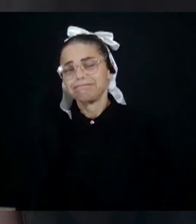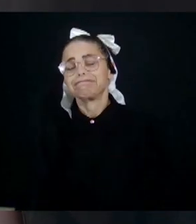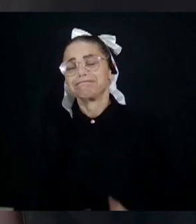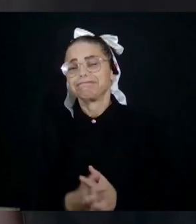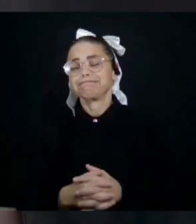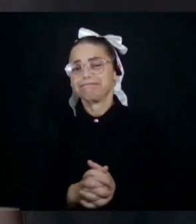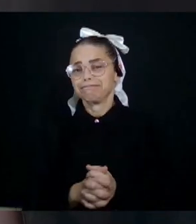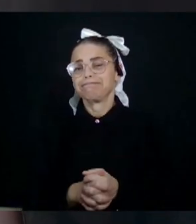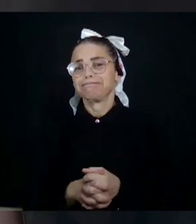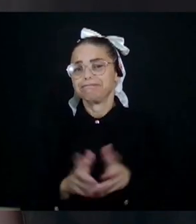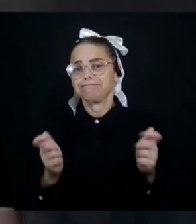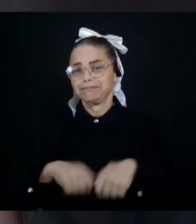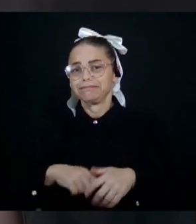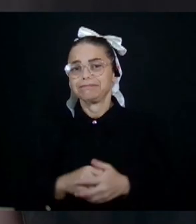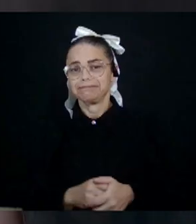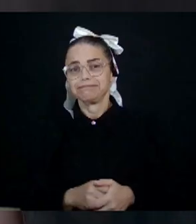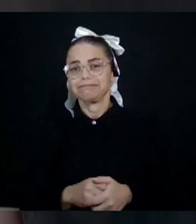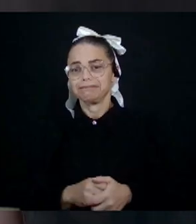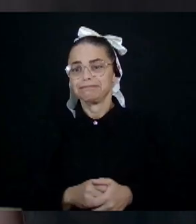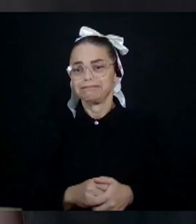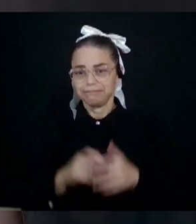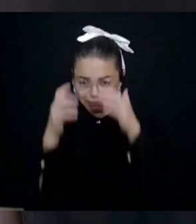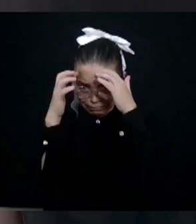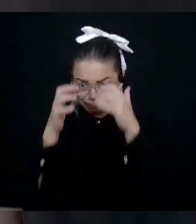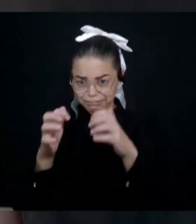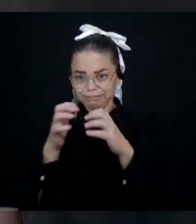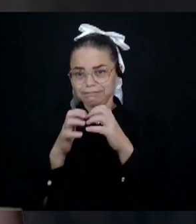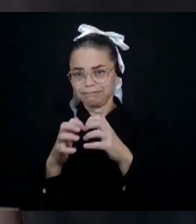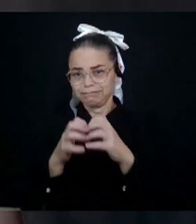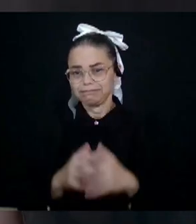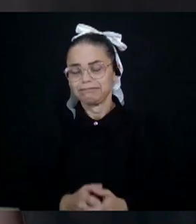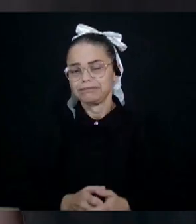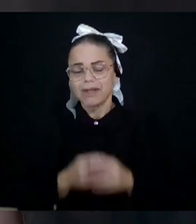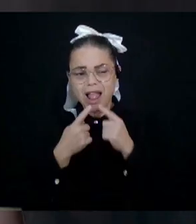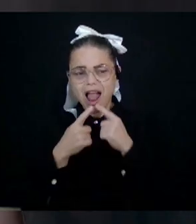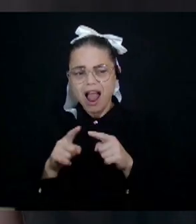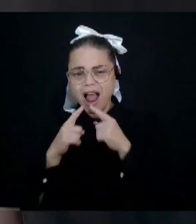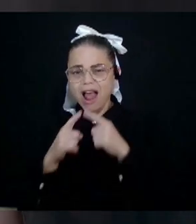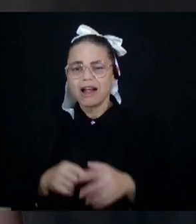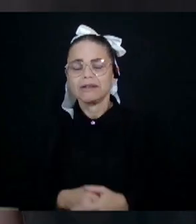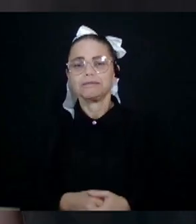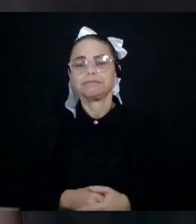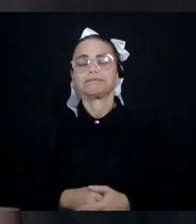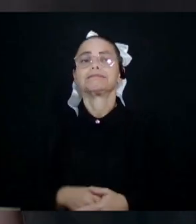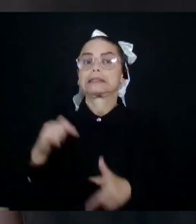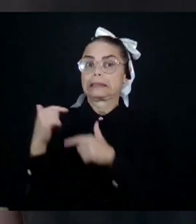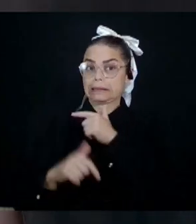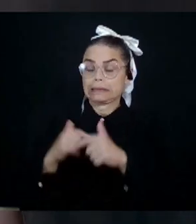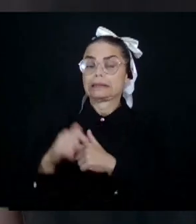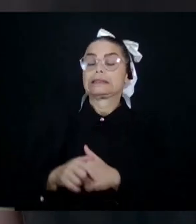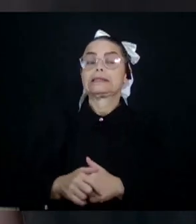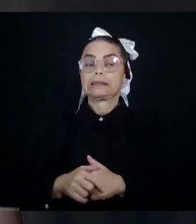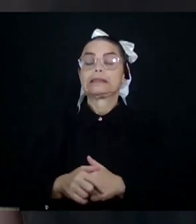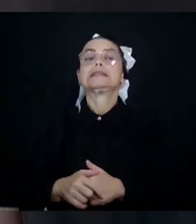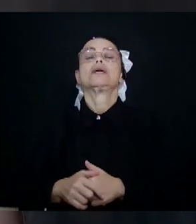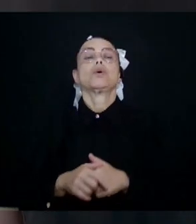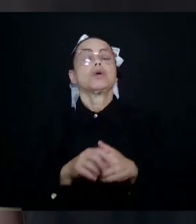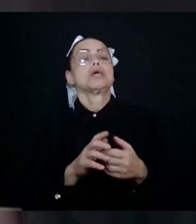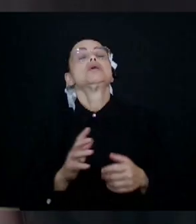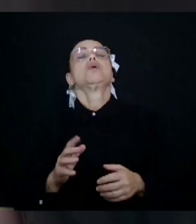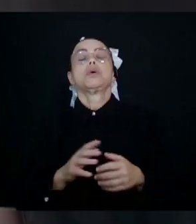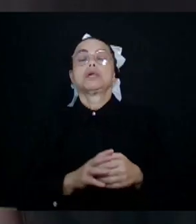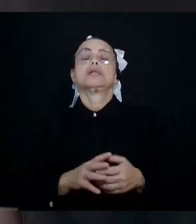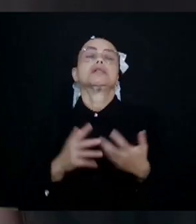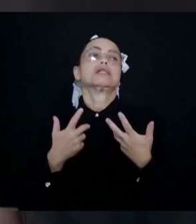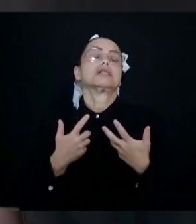pode fazer uma reflexão assim um pouco mais crítica, né, sobre uma jornada de trabalho que é extenuante durante a semana ou durante a